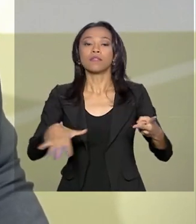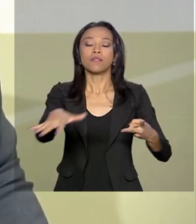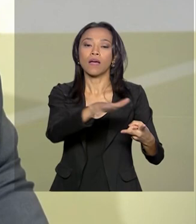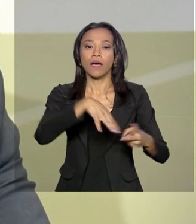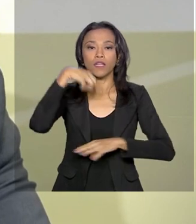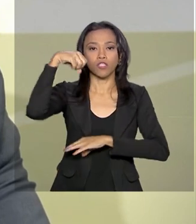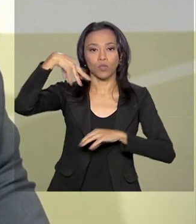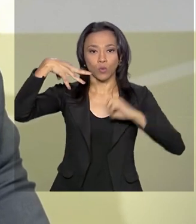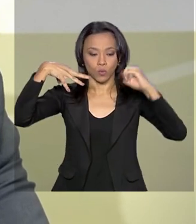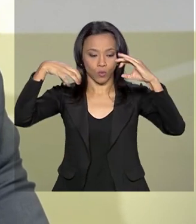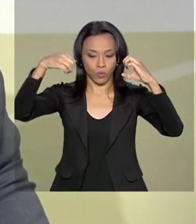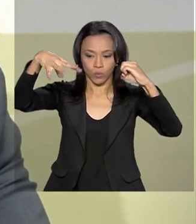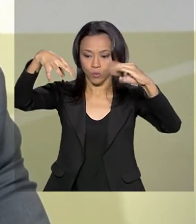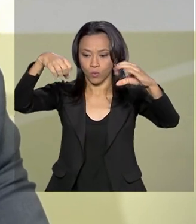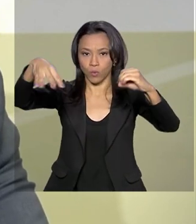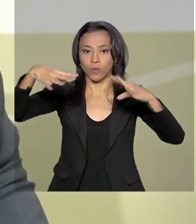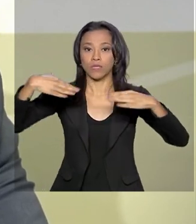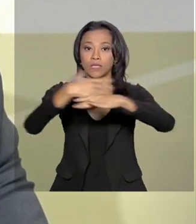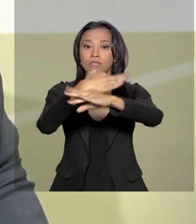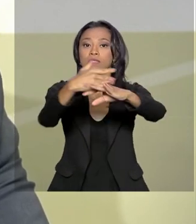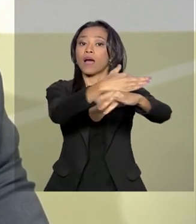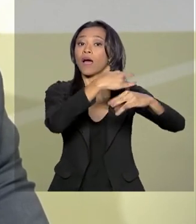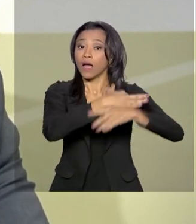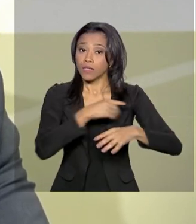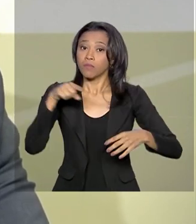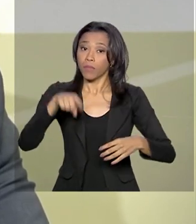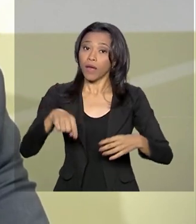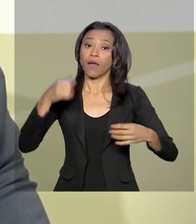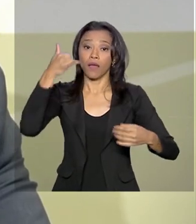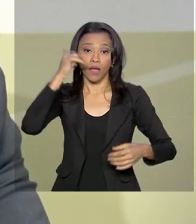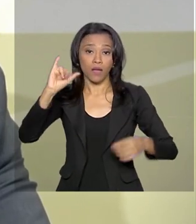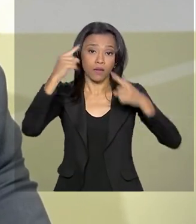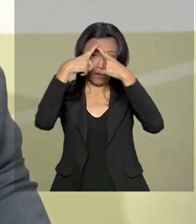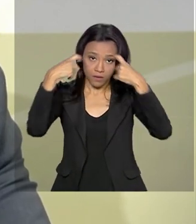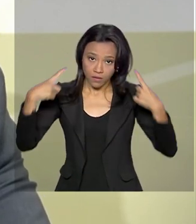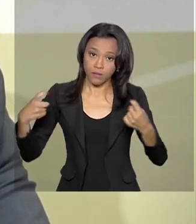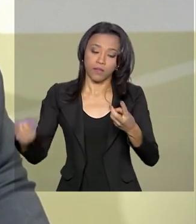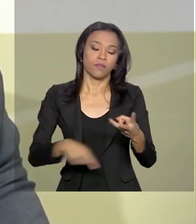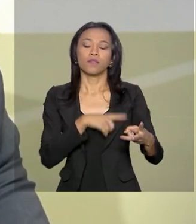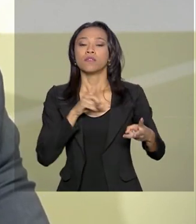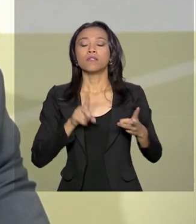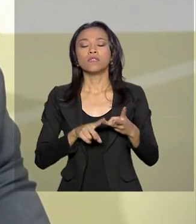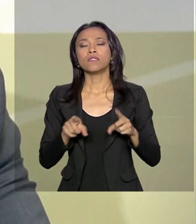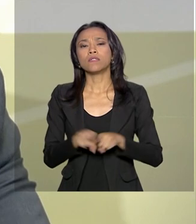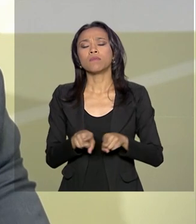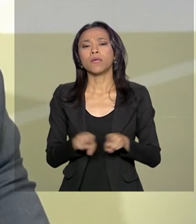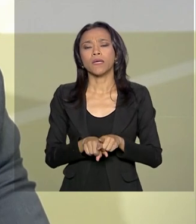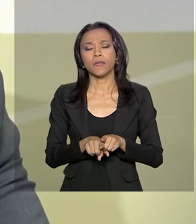urbana, focalizada no combate à violência e, por outro lado,